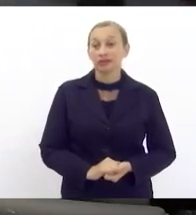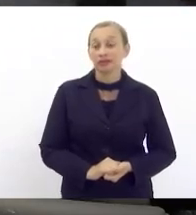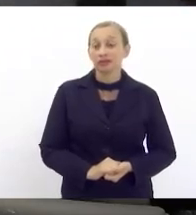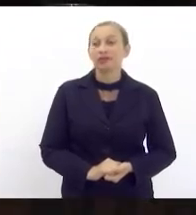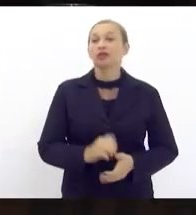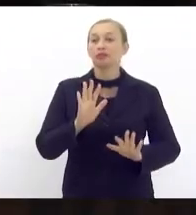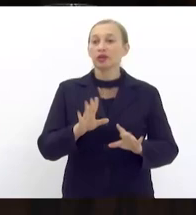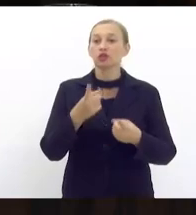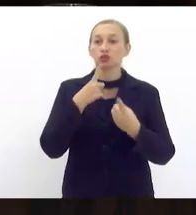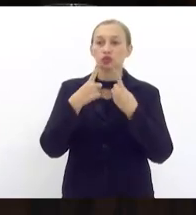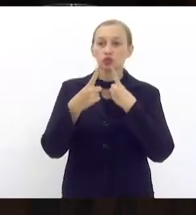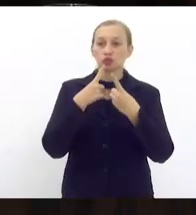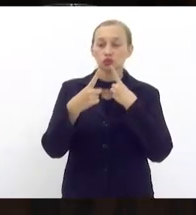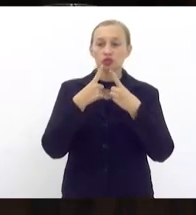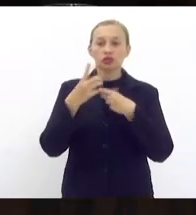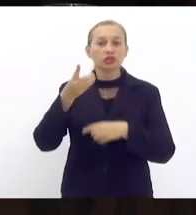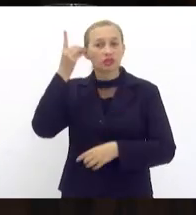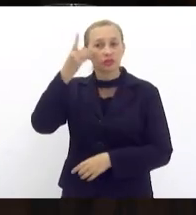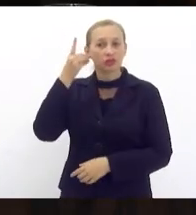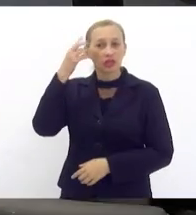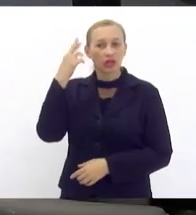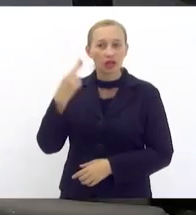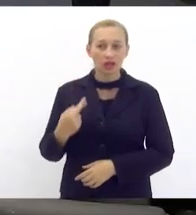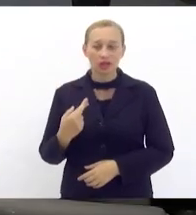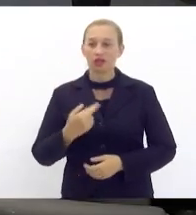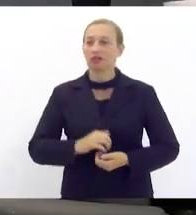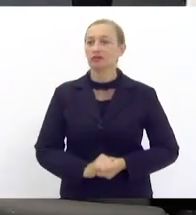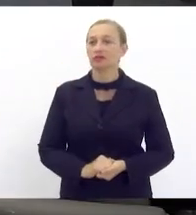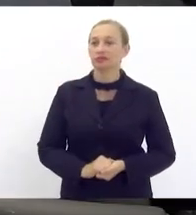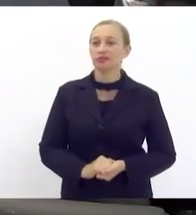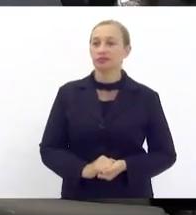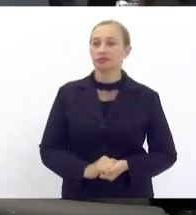para discutir na obra deputada Renata Souza